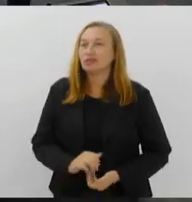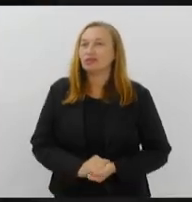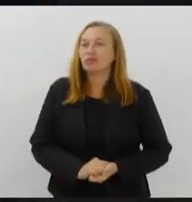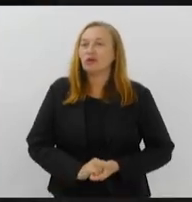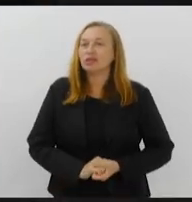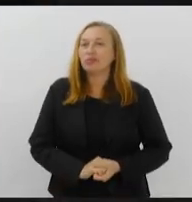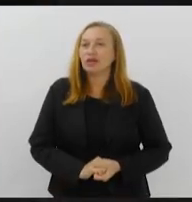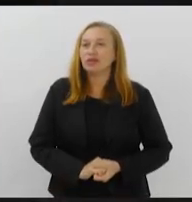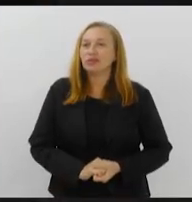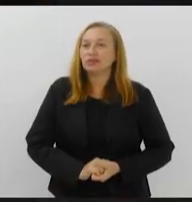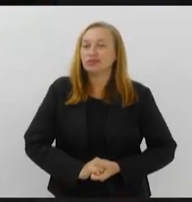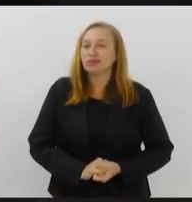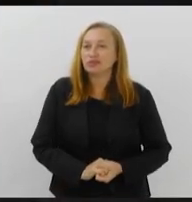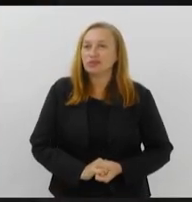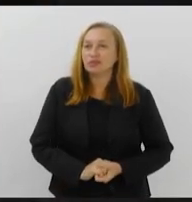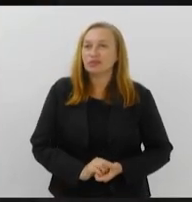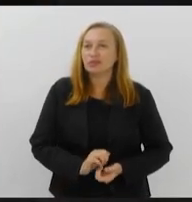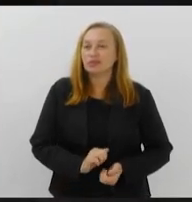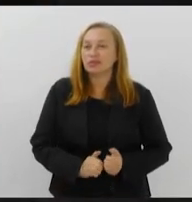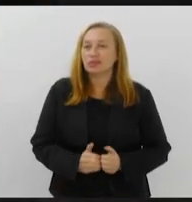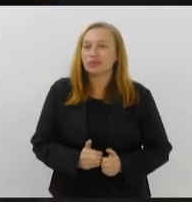Pela mesa diretora,